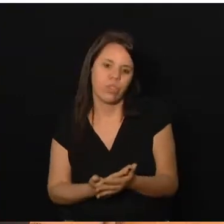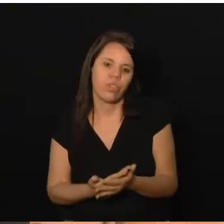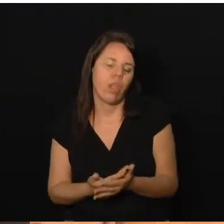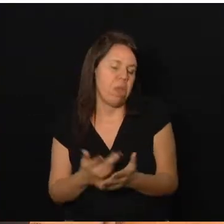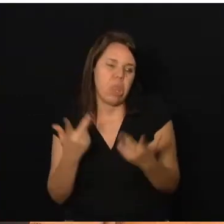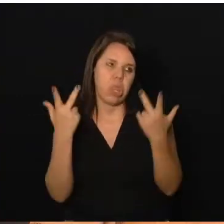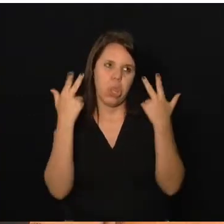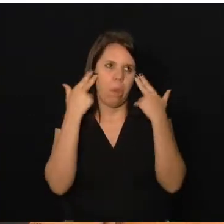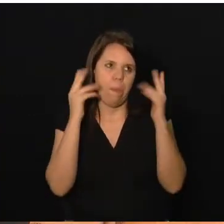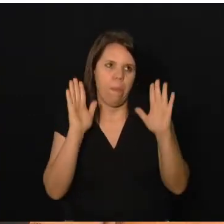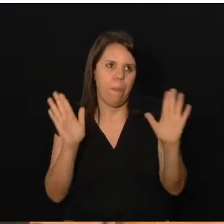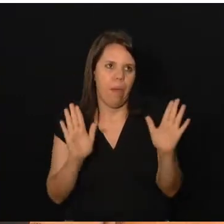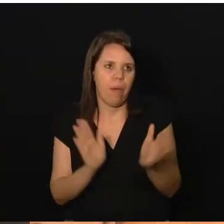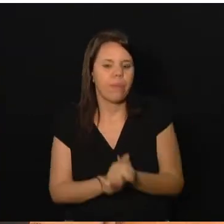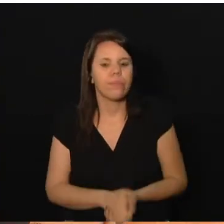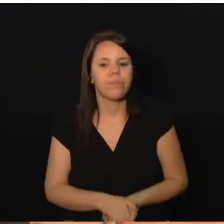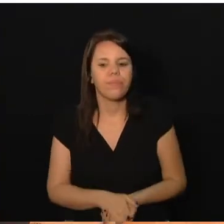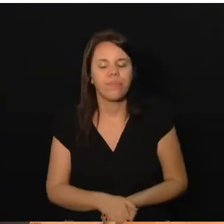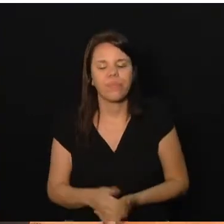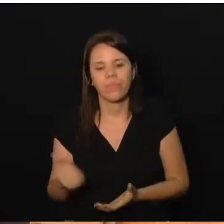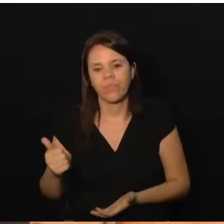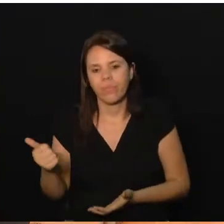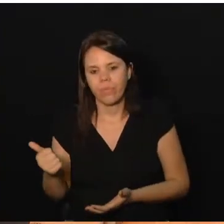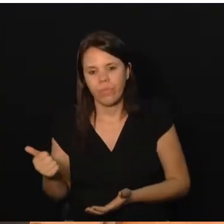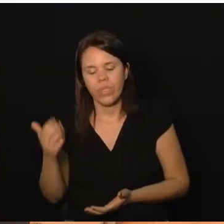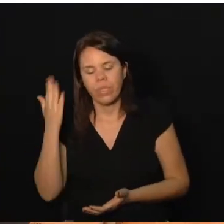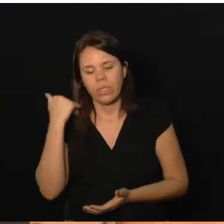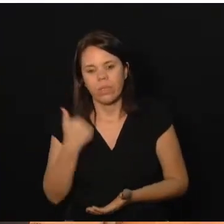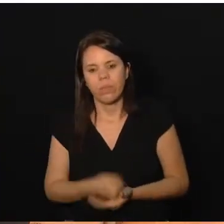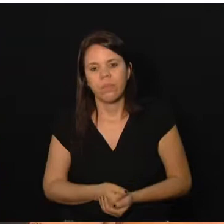normal. Então, primeiro, saber